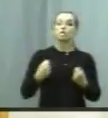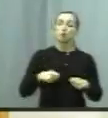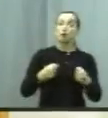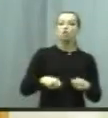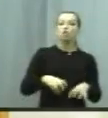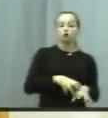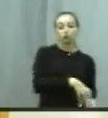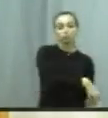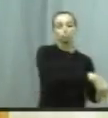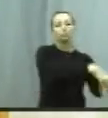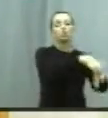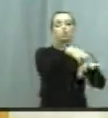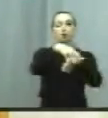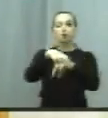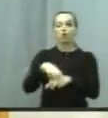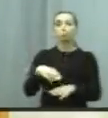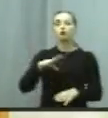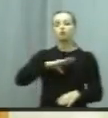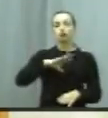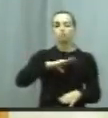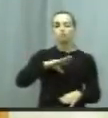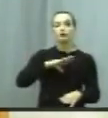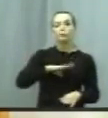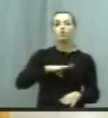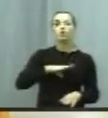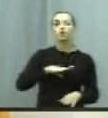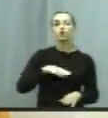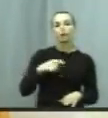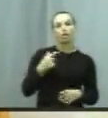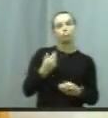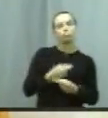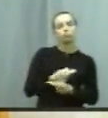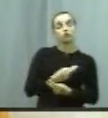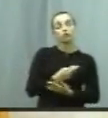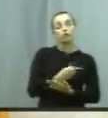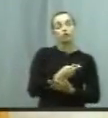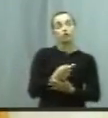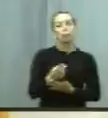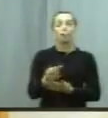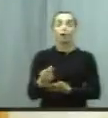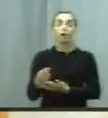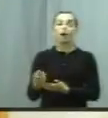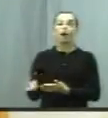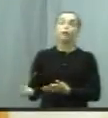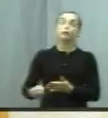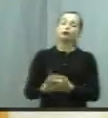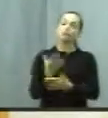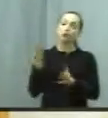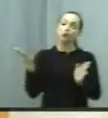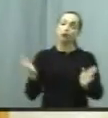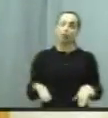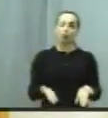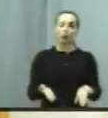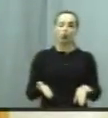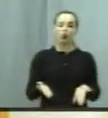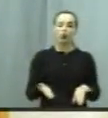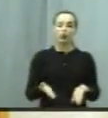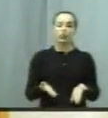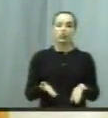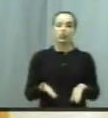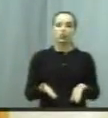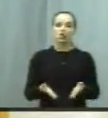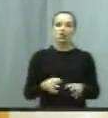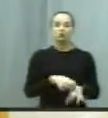transporte coletivo é justamente a contramão do que a gente vinha acontecendo aqui em araraquara é a estatização do